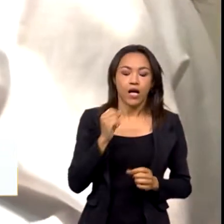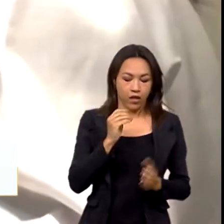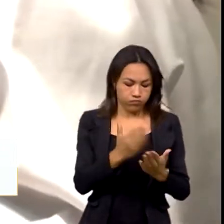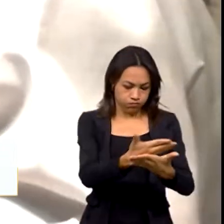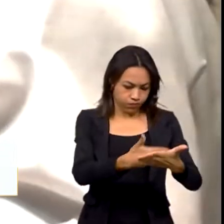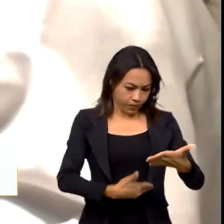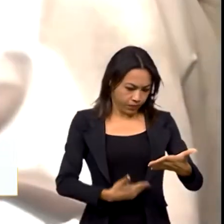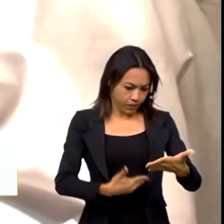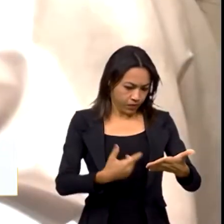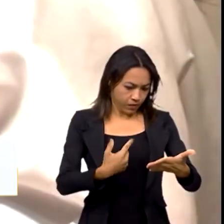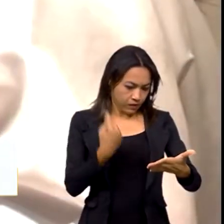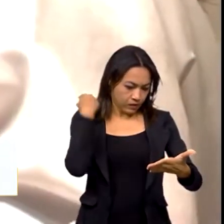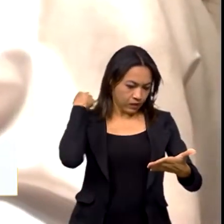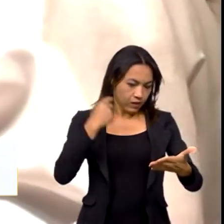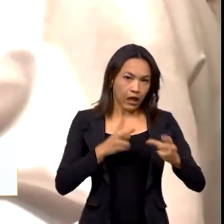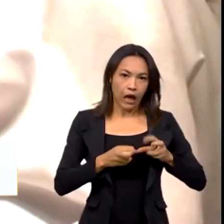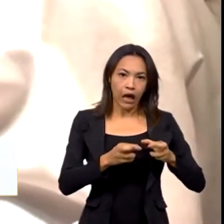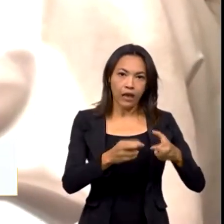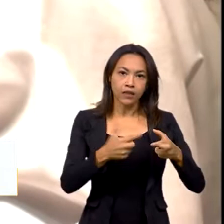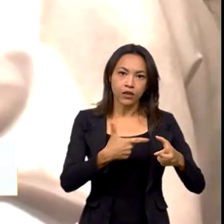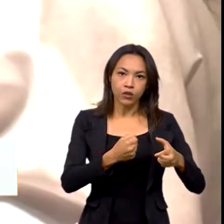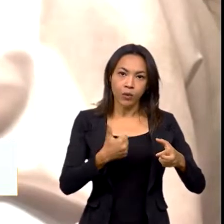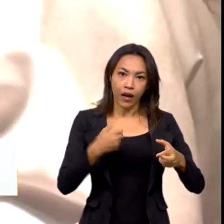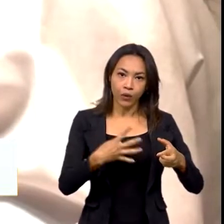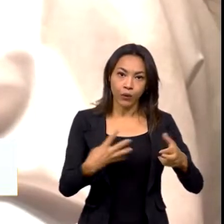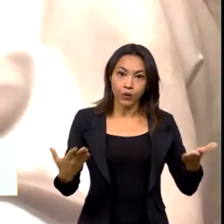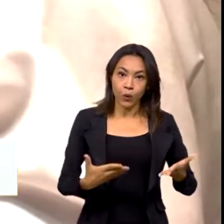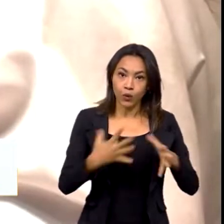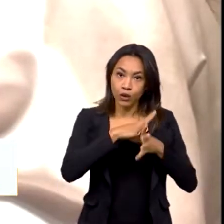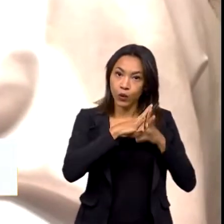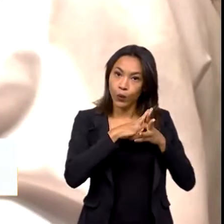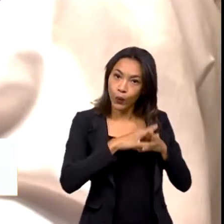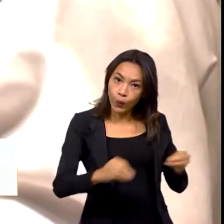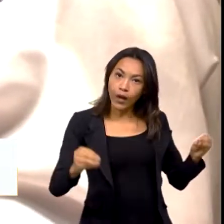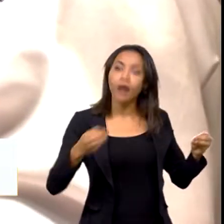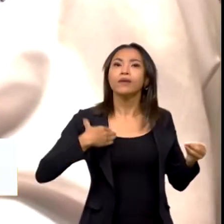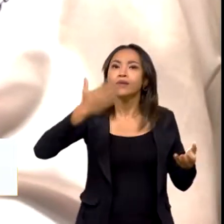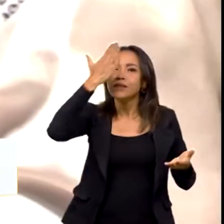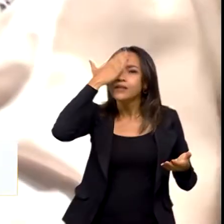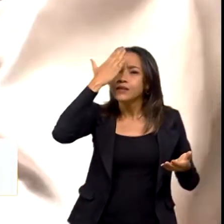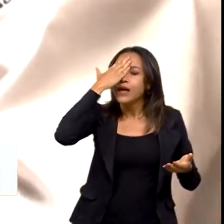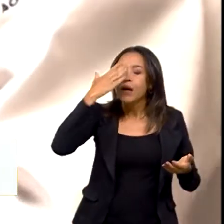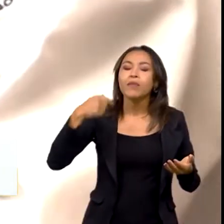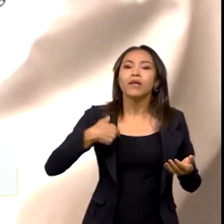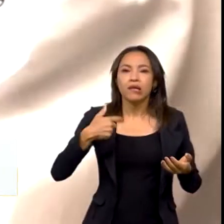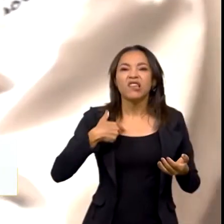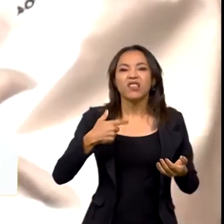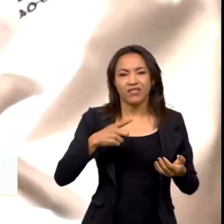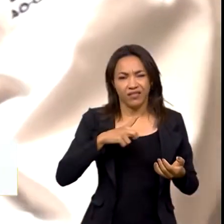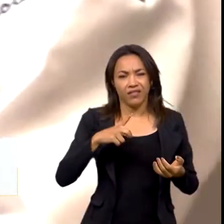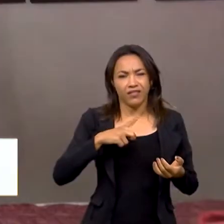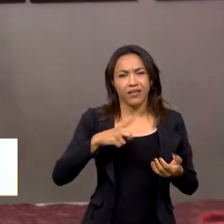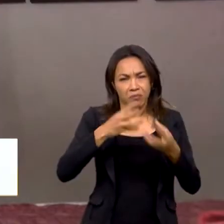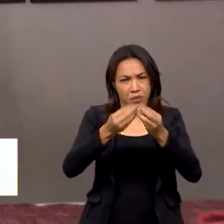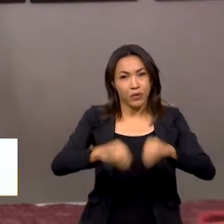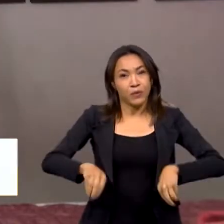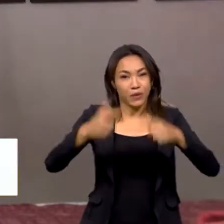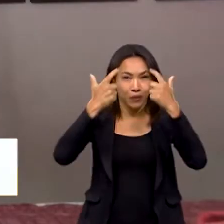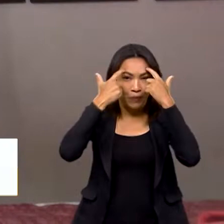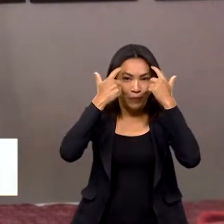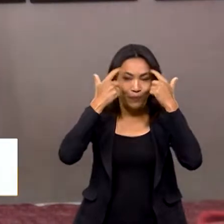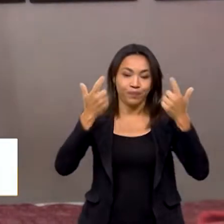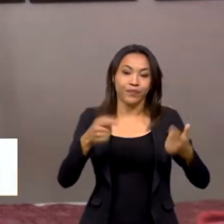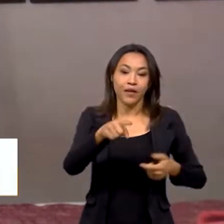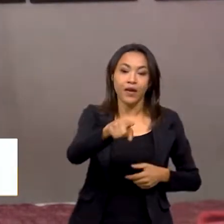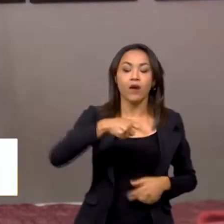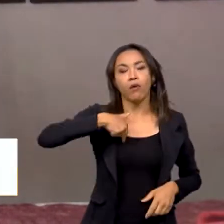sangue em 2014. Hoje está curada e sabe como o emocional é afetado no combate à doença. Eu lembro que eu caminhava